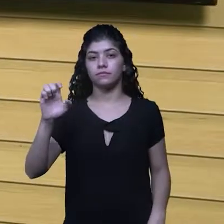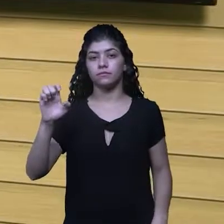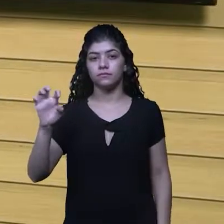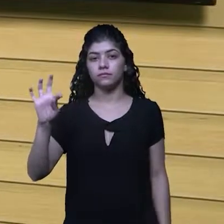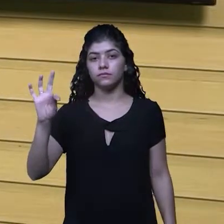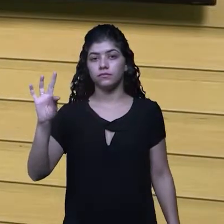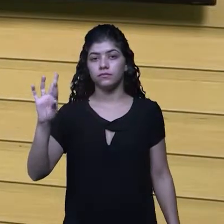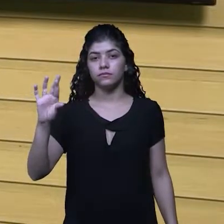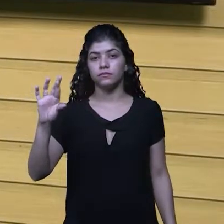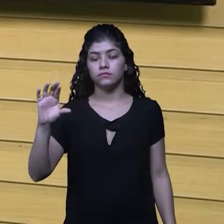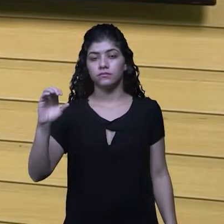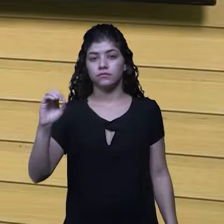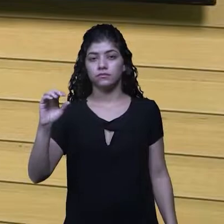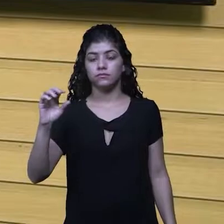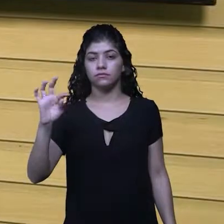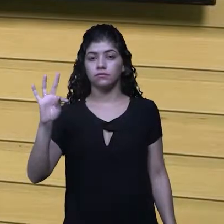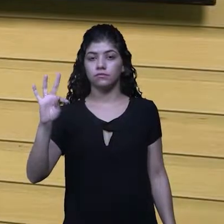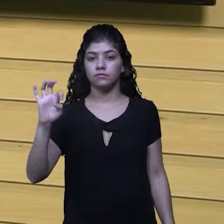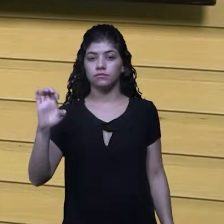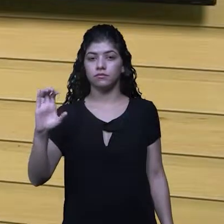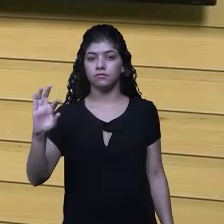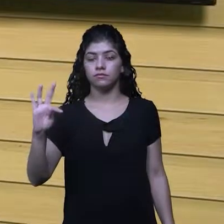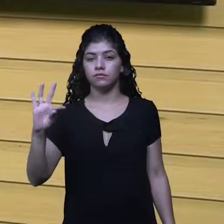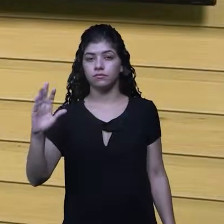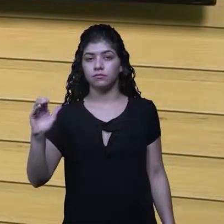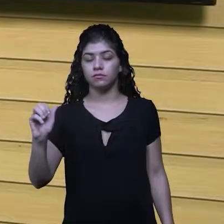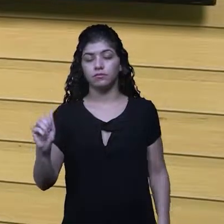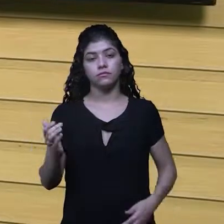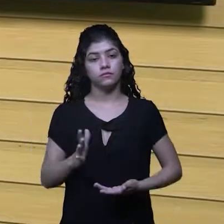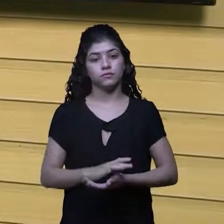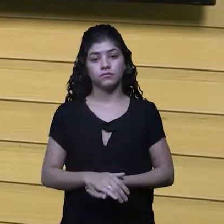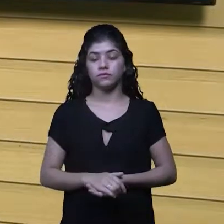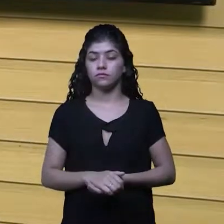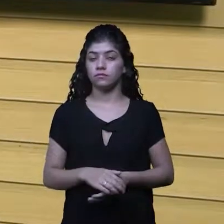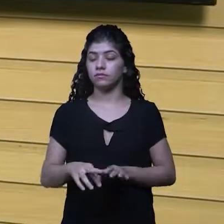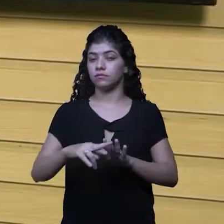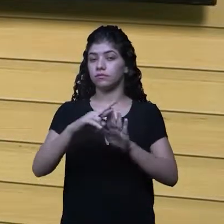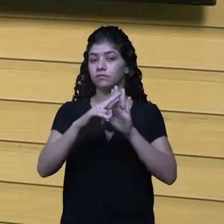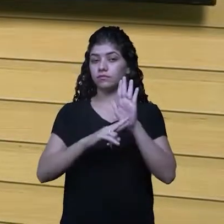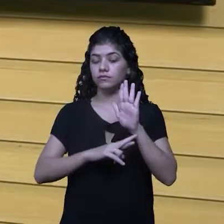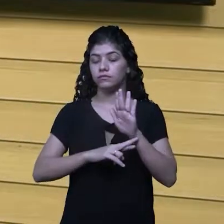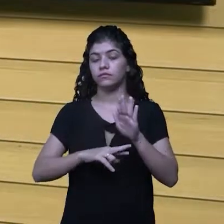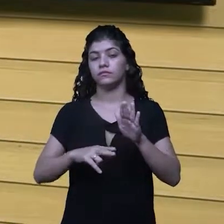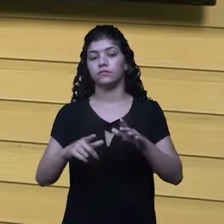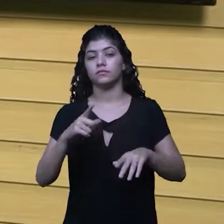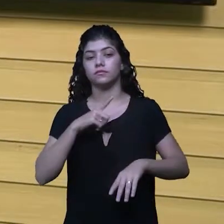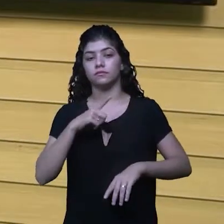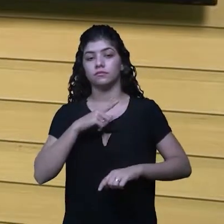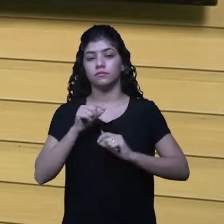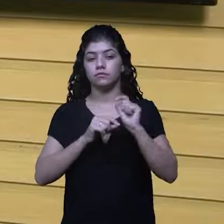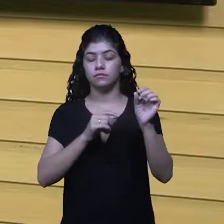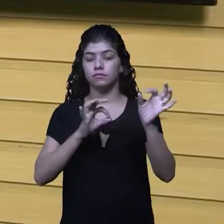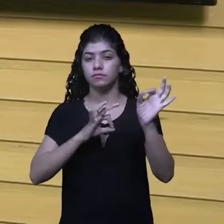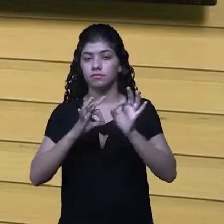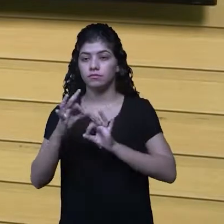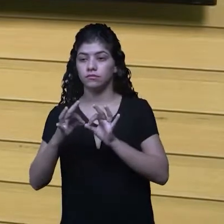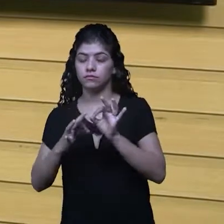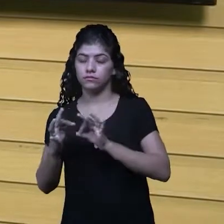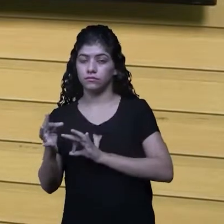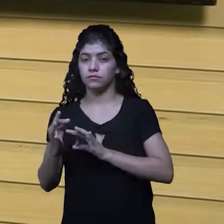Aqui, como eu acabei de dizer, são as normas que os instrumentos de medida devem